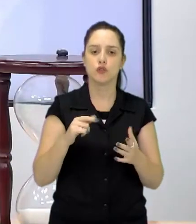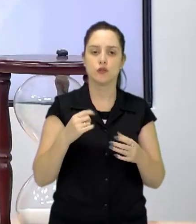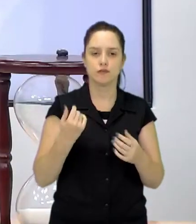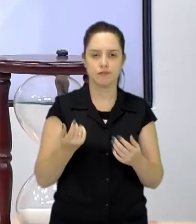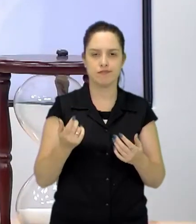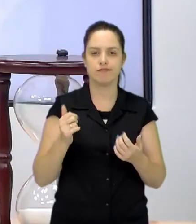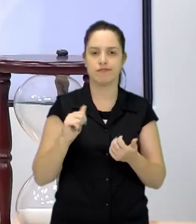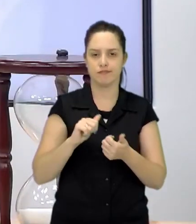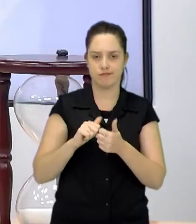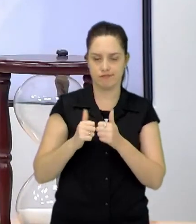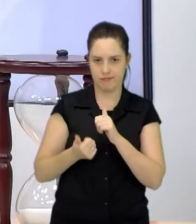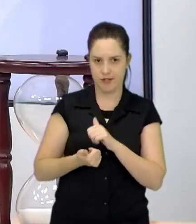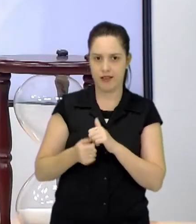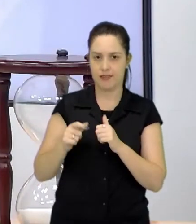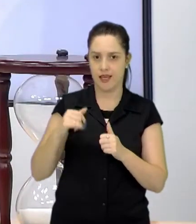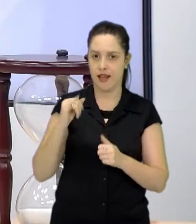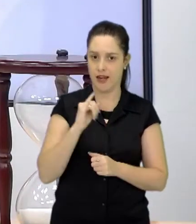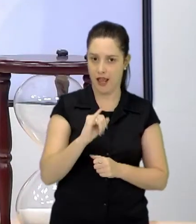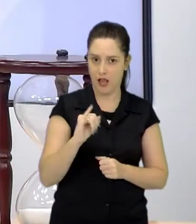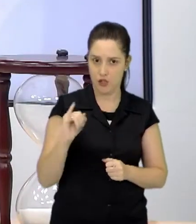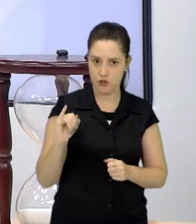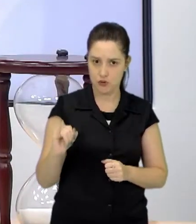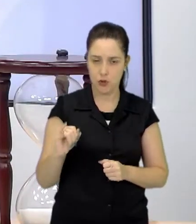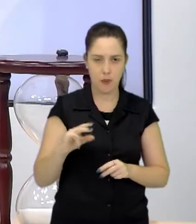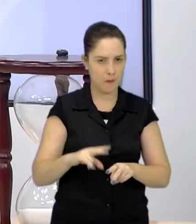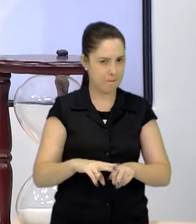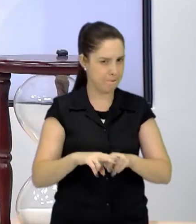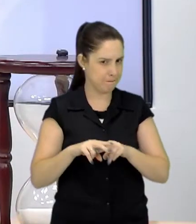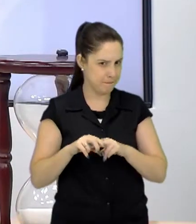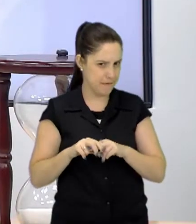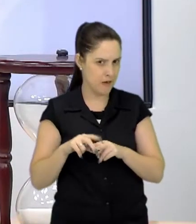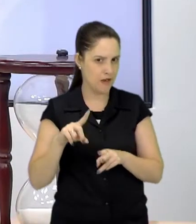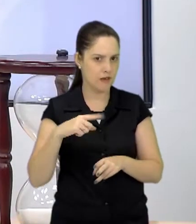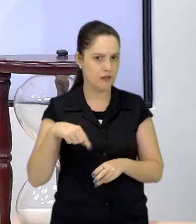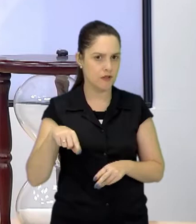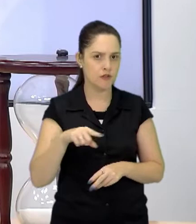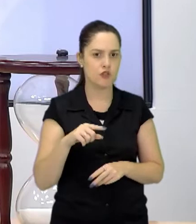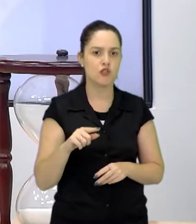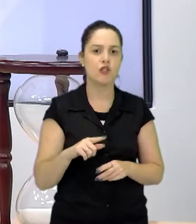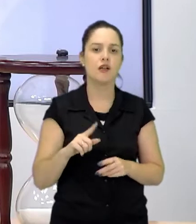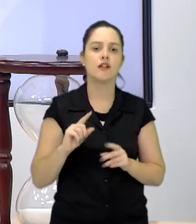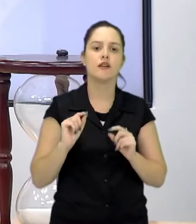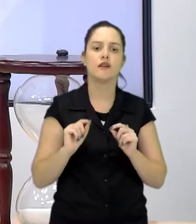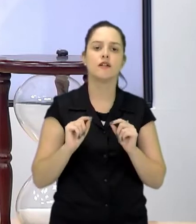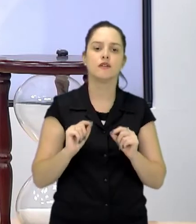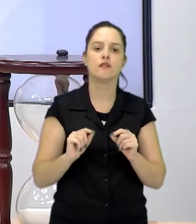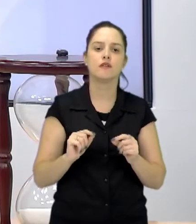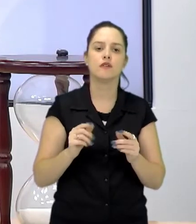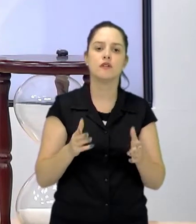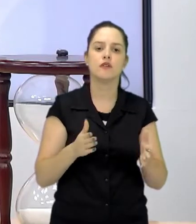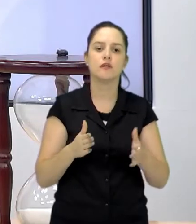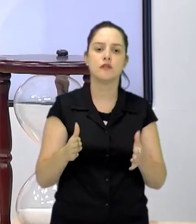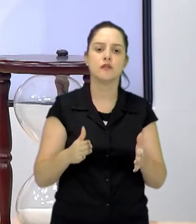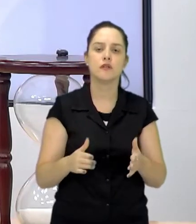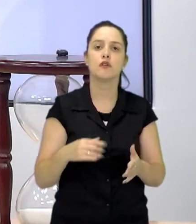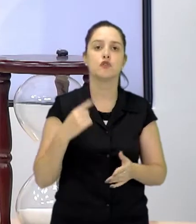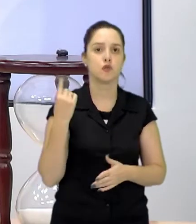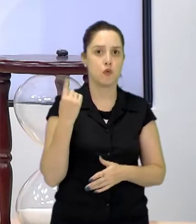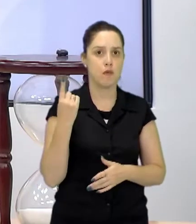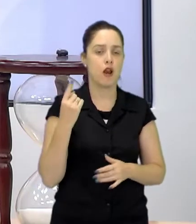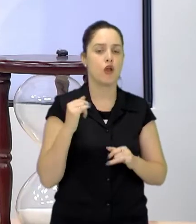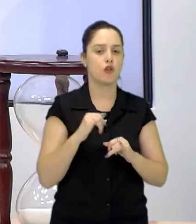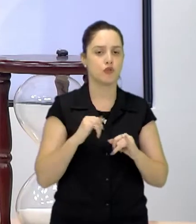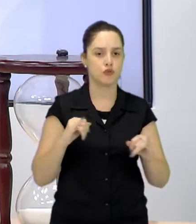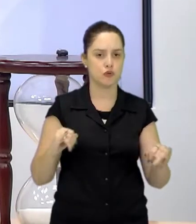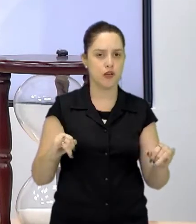texto narrativo, tá? Porém, por que a gente fala em crônica jornalística? Porque ela é realizada a partir de uma notícia, né?